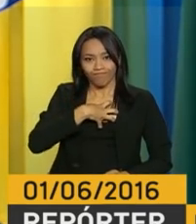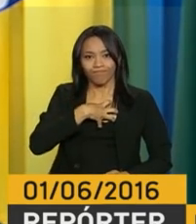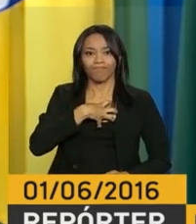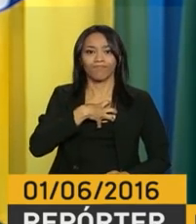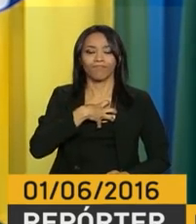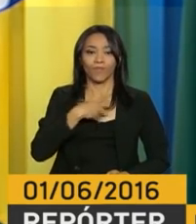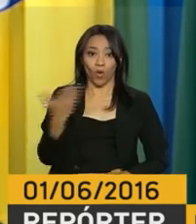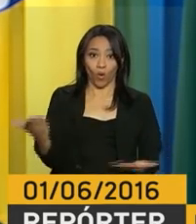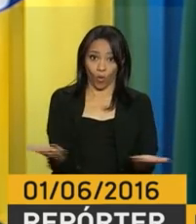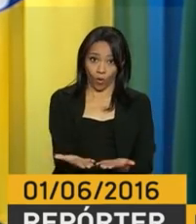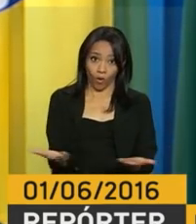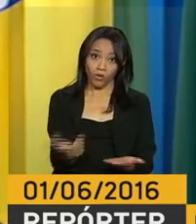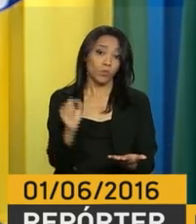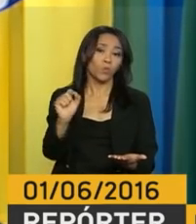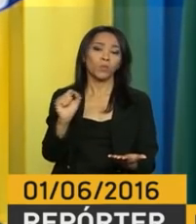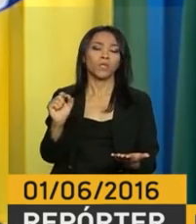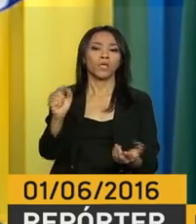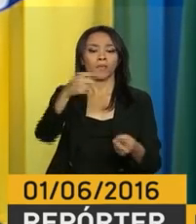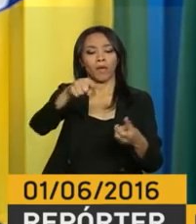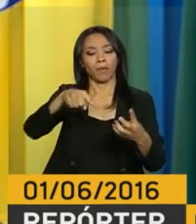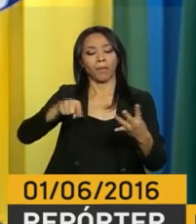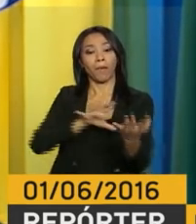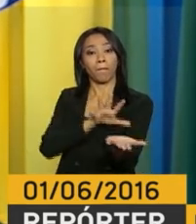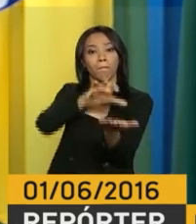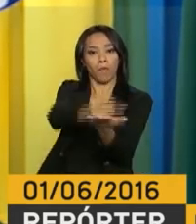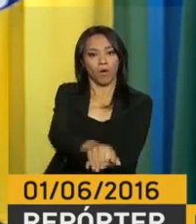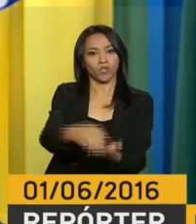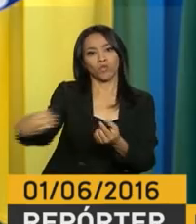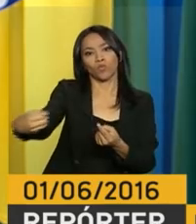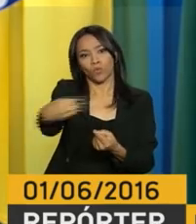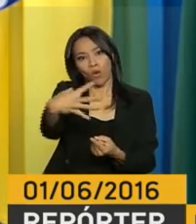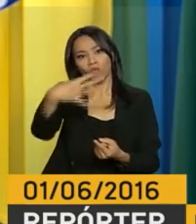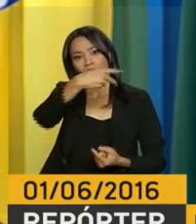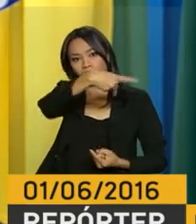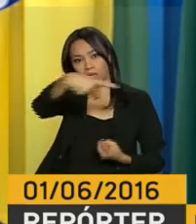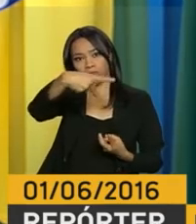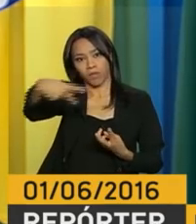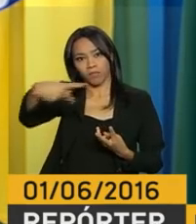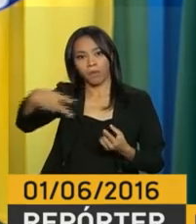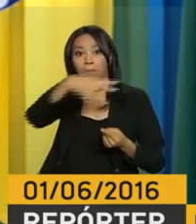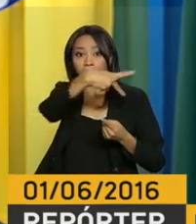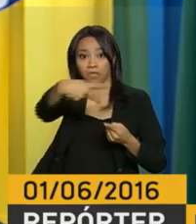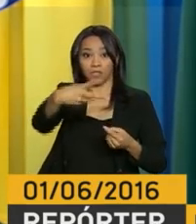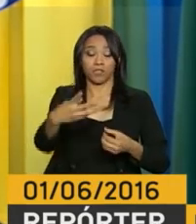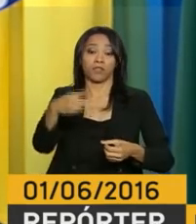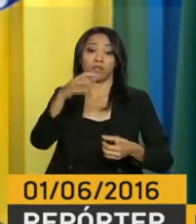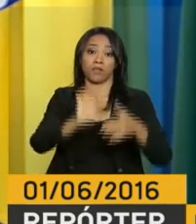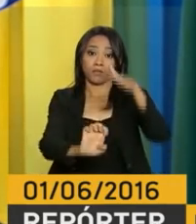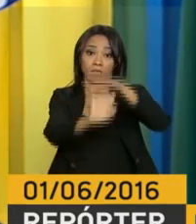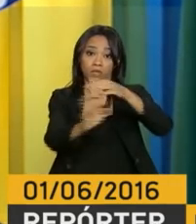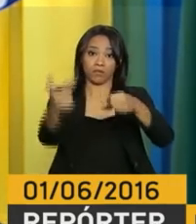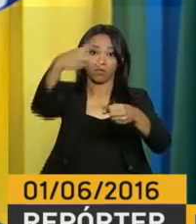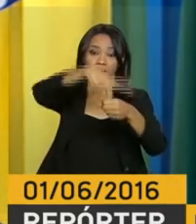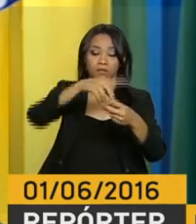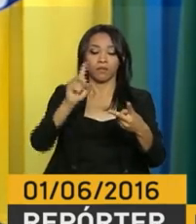posse hoje aos novos presidentes da Petrobras do